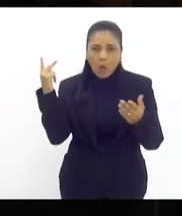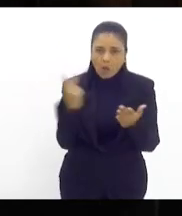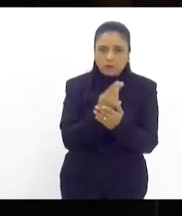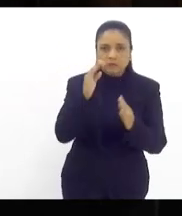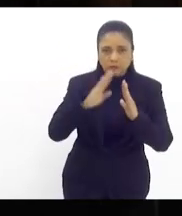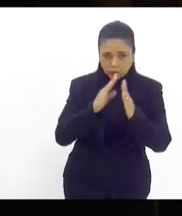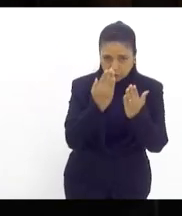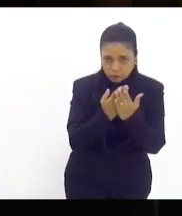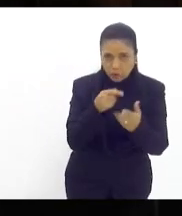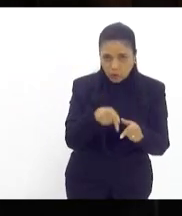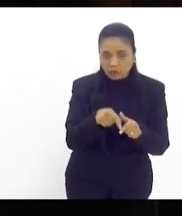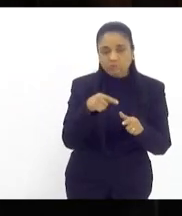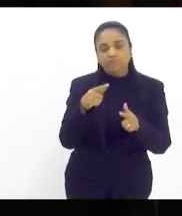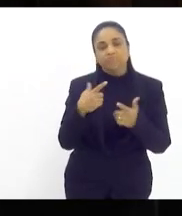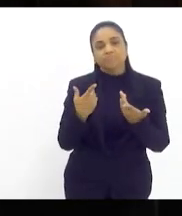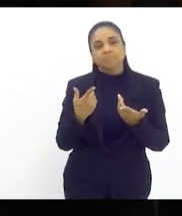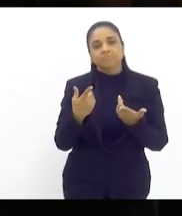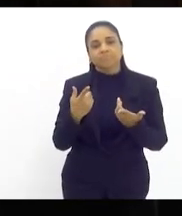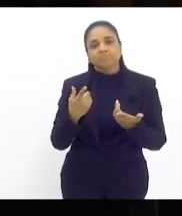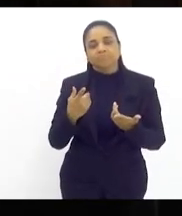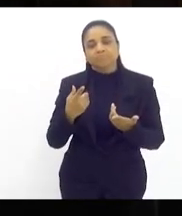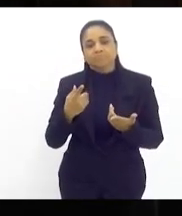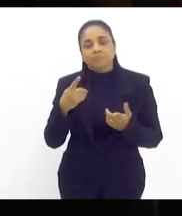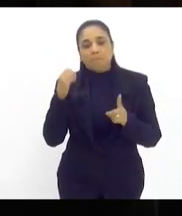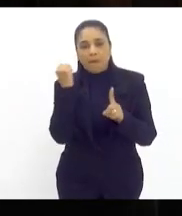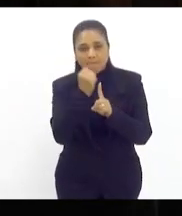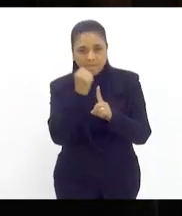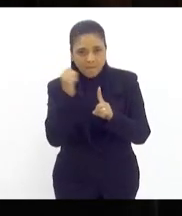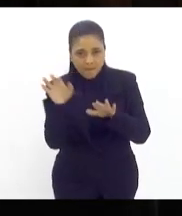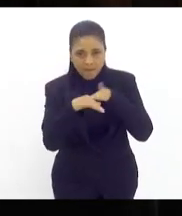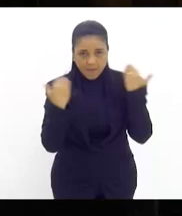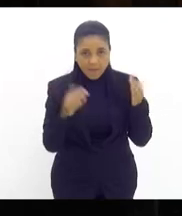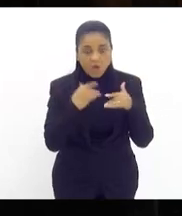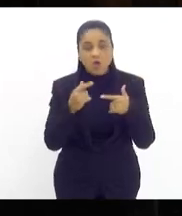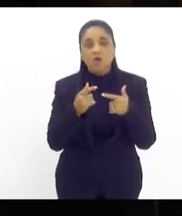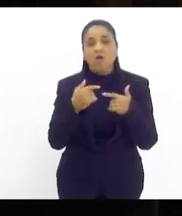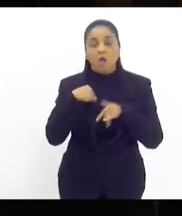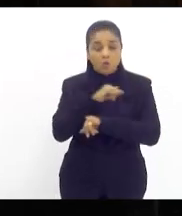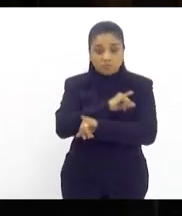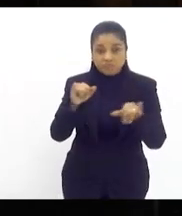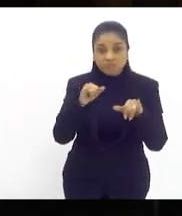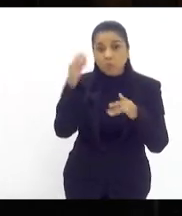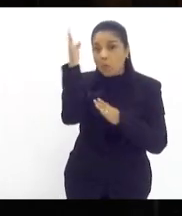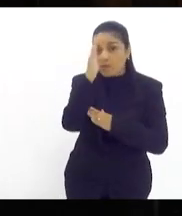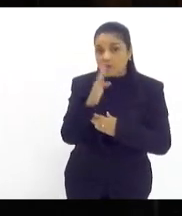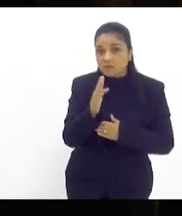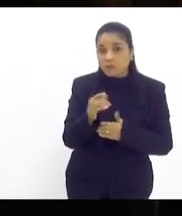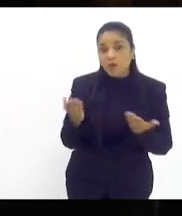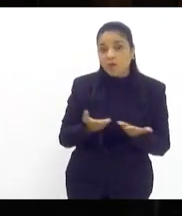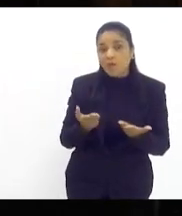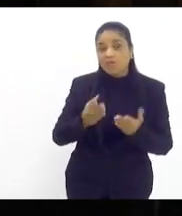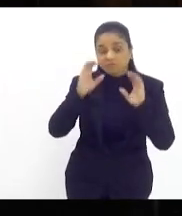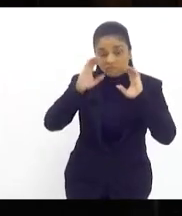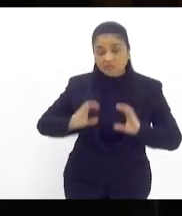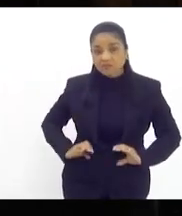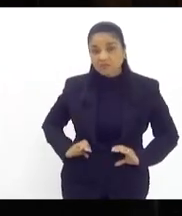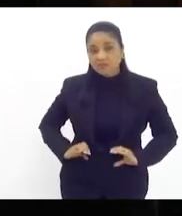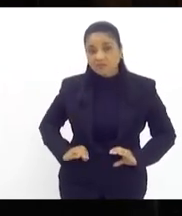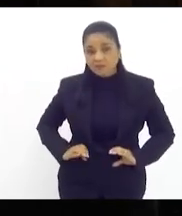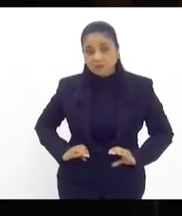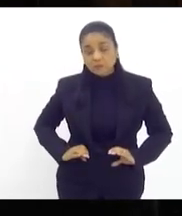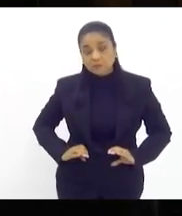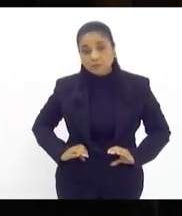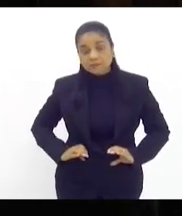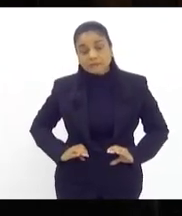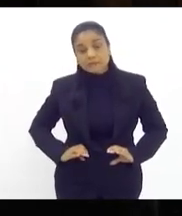deputado atentados e eu me permito citar o maior atentado da história recente do Brasil que é do cidadão se é que pode